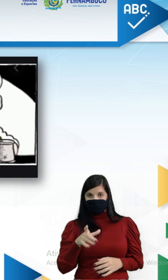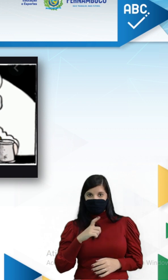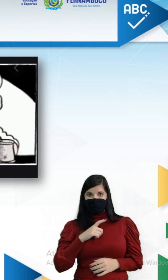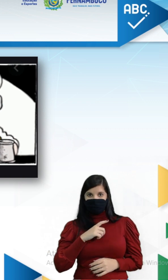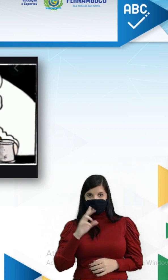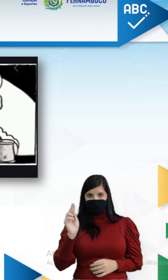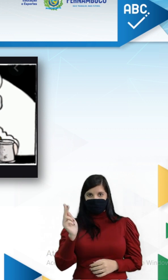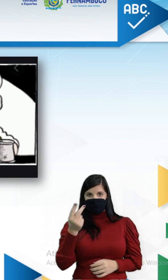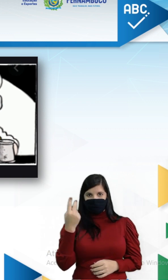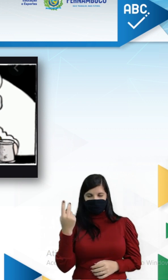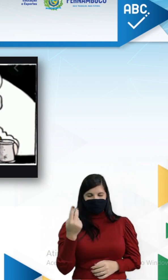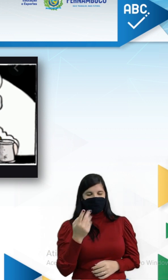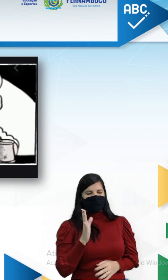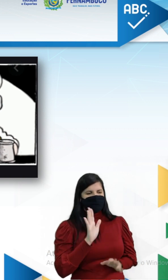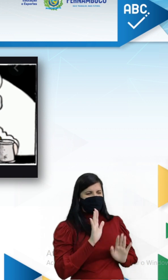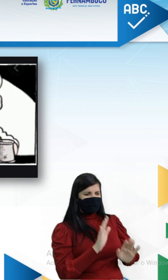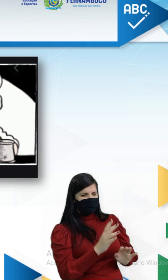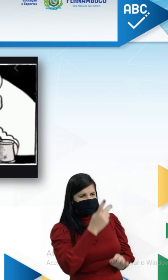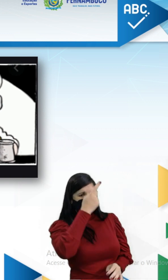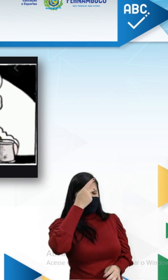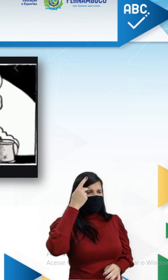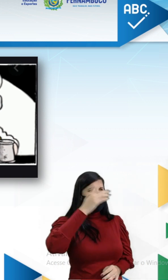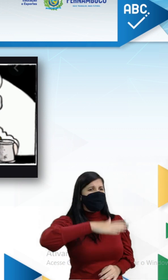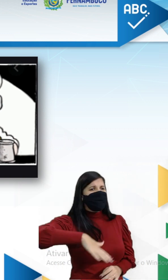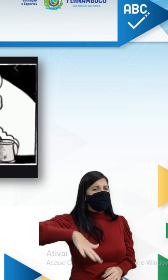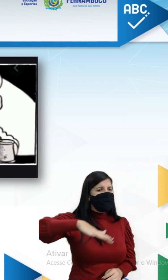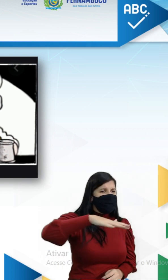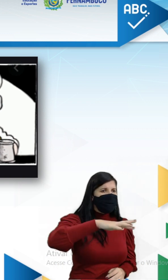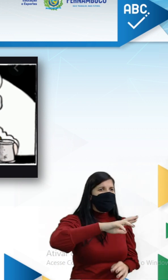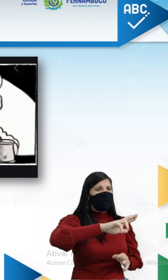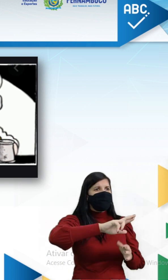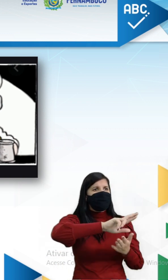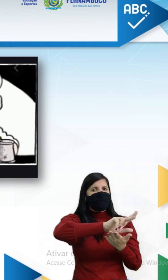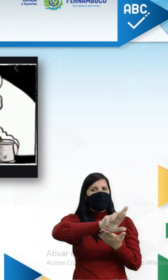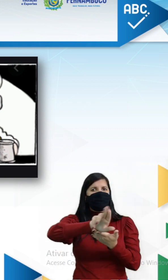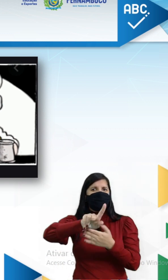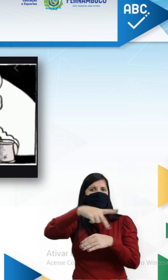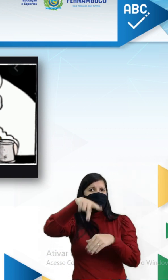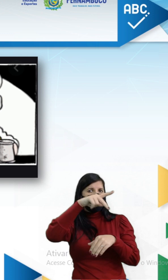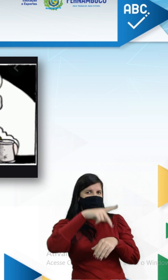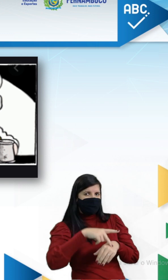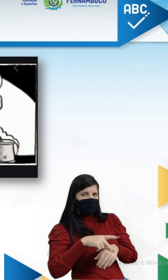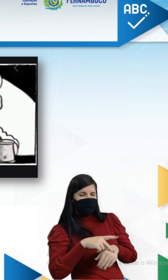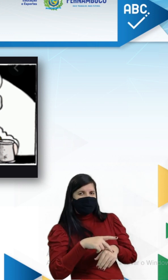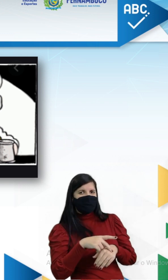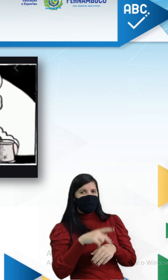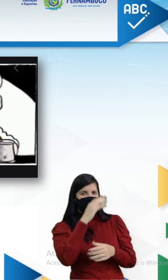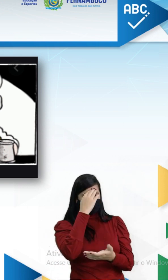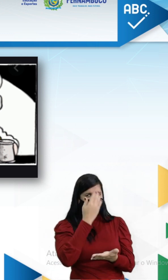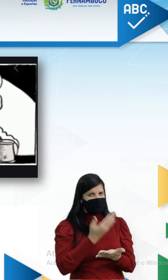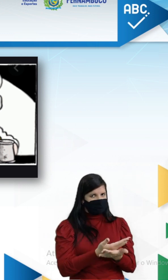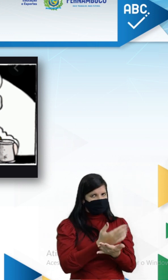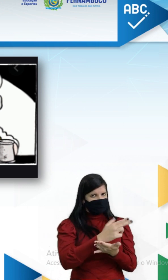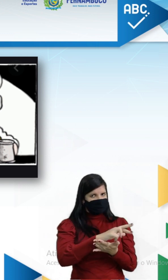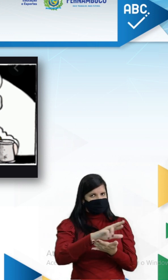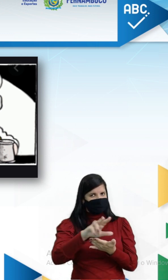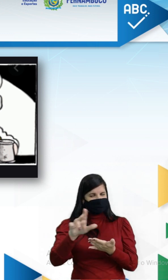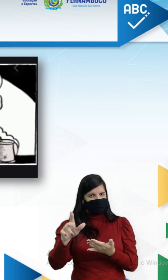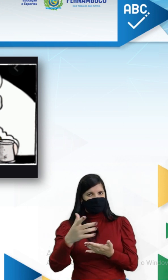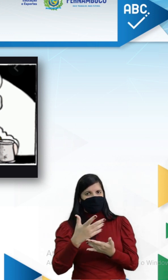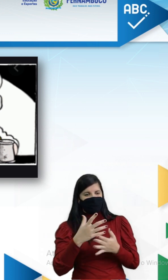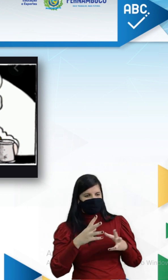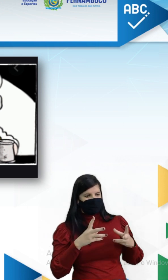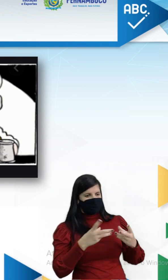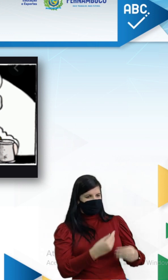H, aí, porque as pessoas em diferentes países, com diferentes crenças, não podem